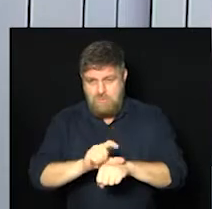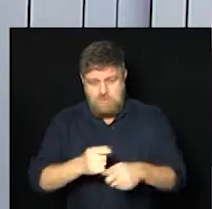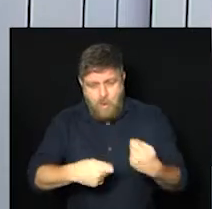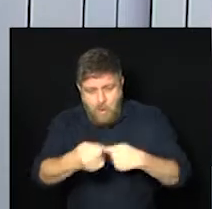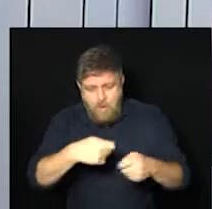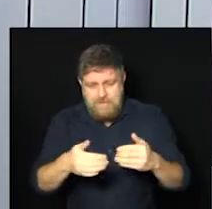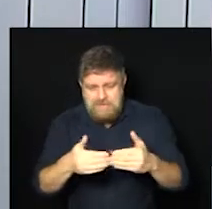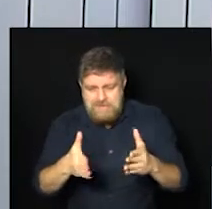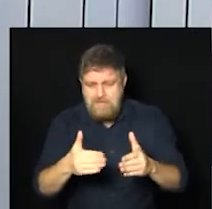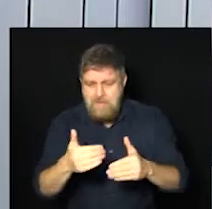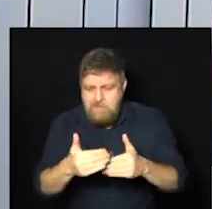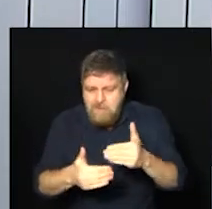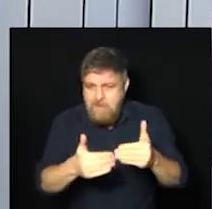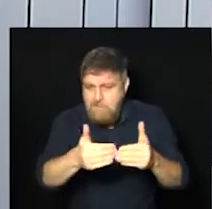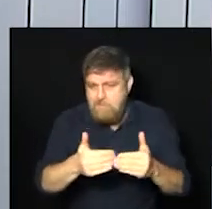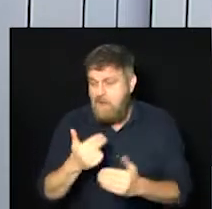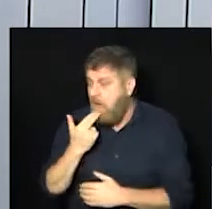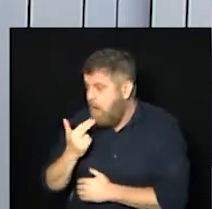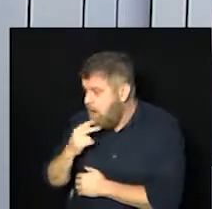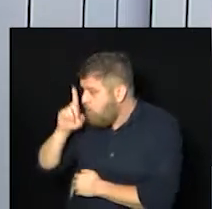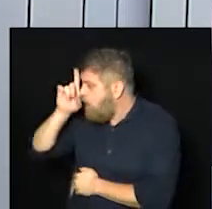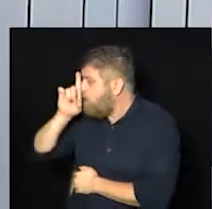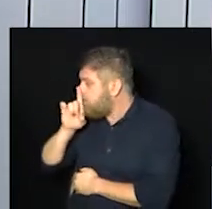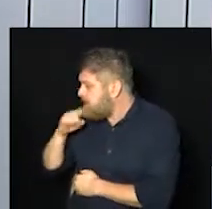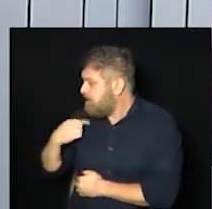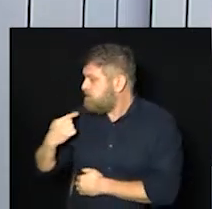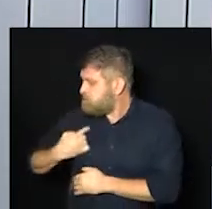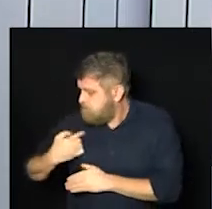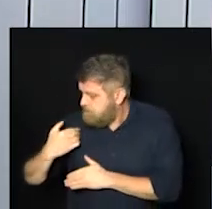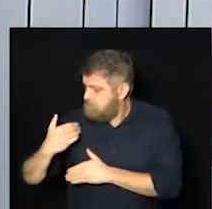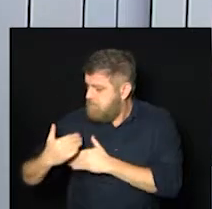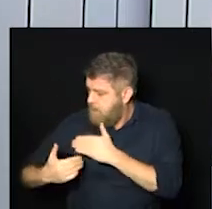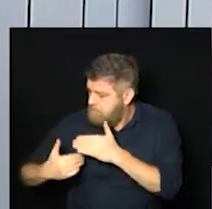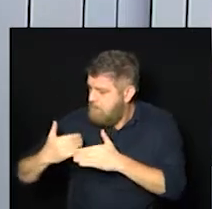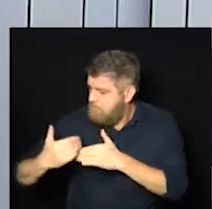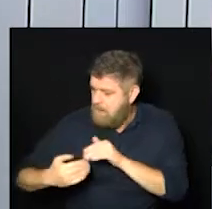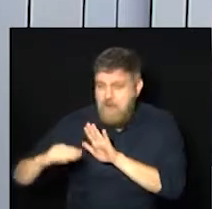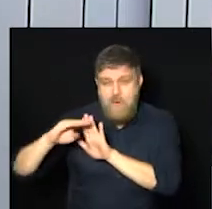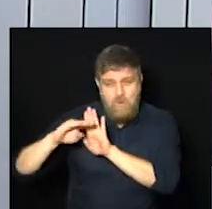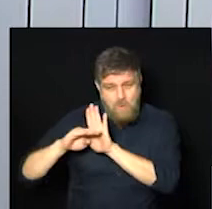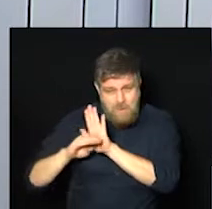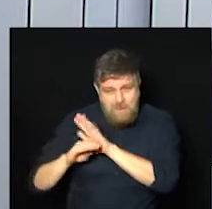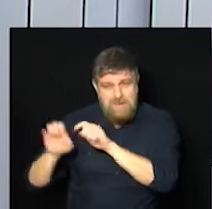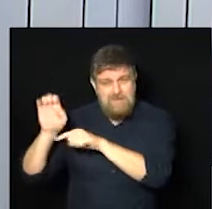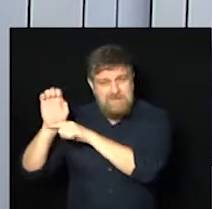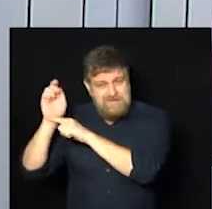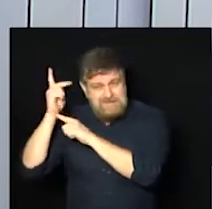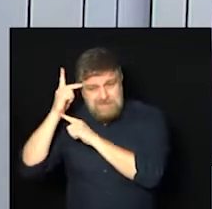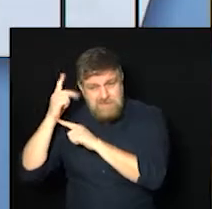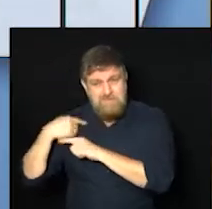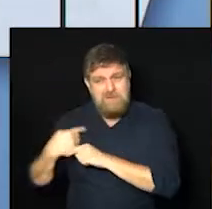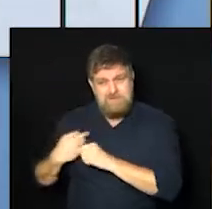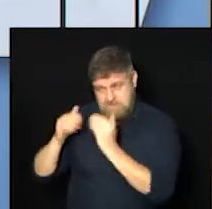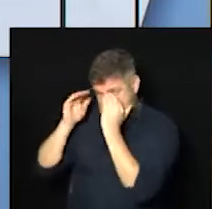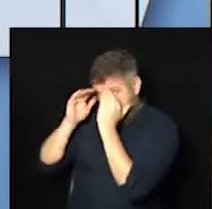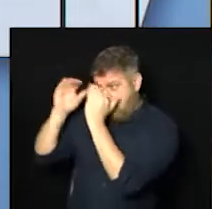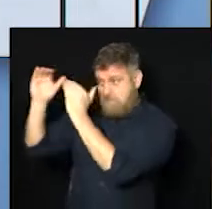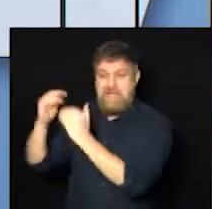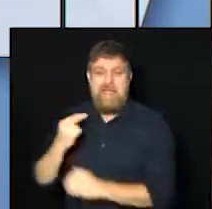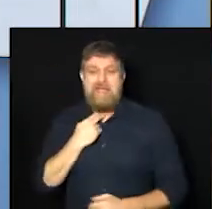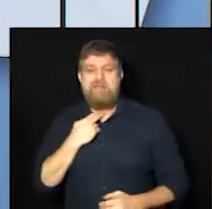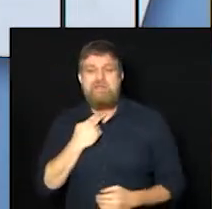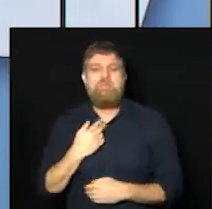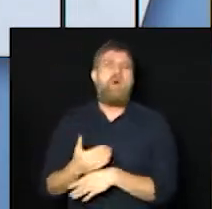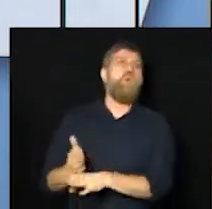na fase amarela, nós estamos conseguindo avançar dentro do Plano São Paulo, mas não dá para descuidar nesse momento. É, não dá para descuidar